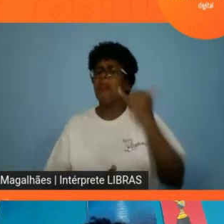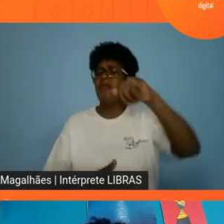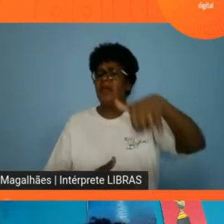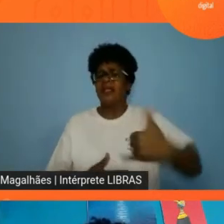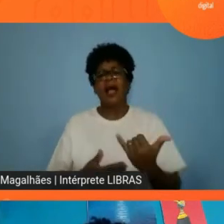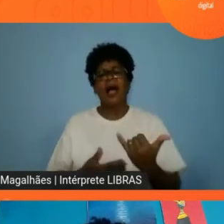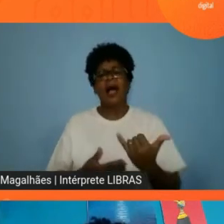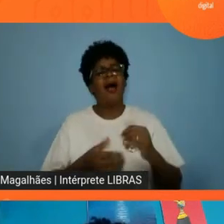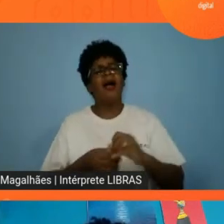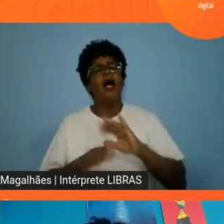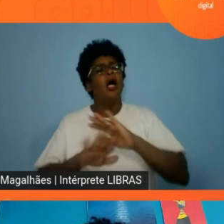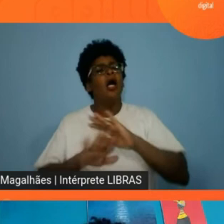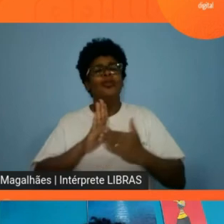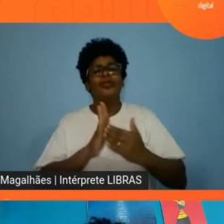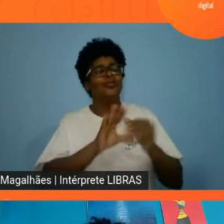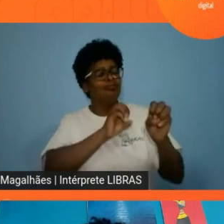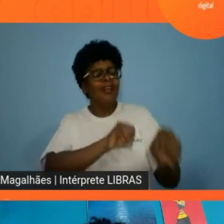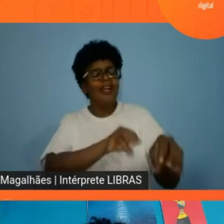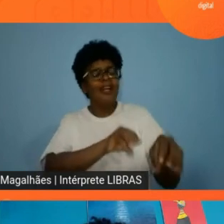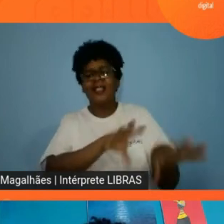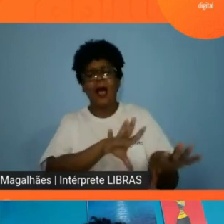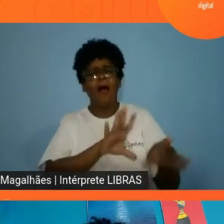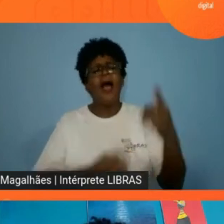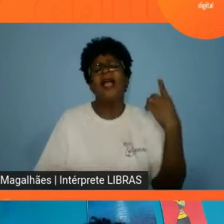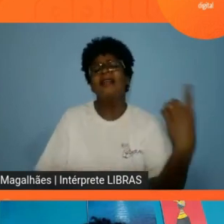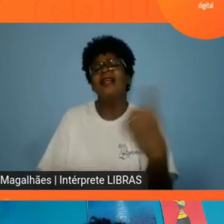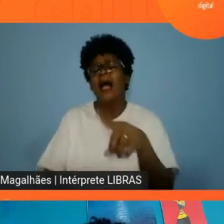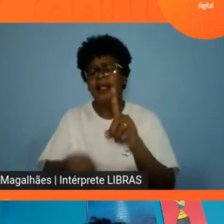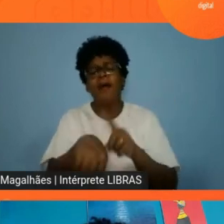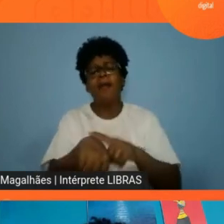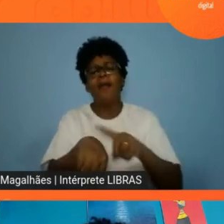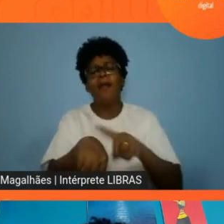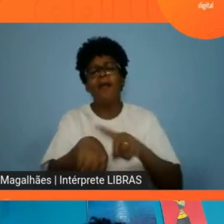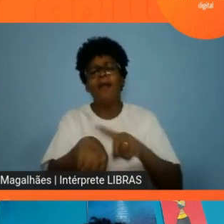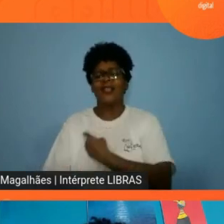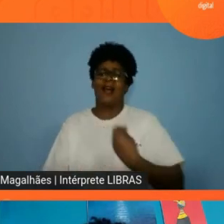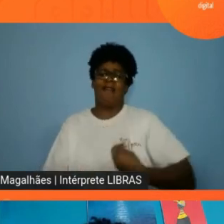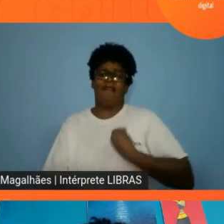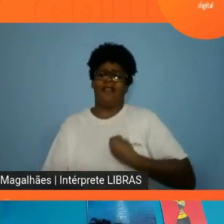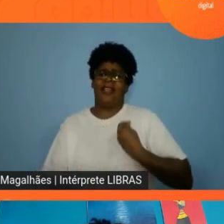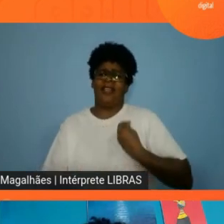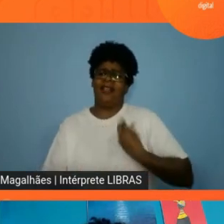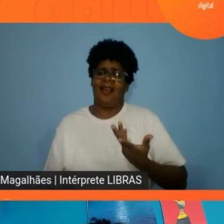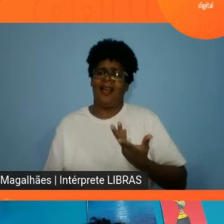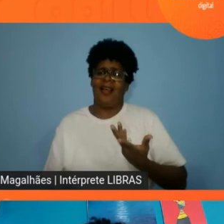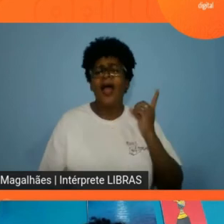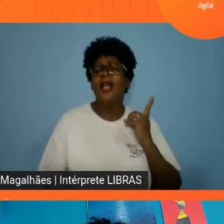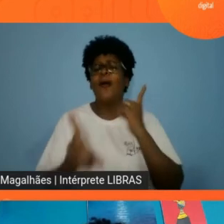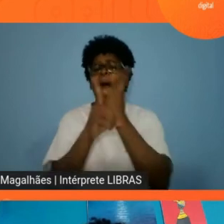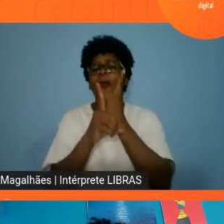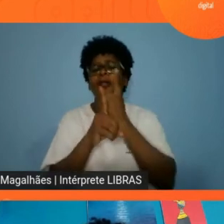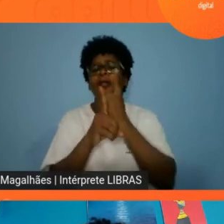nossa vida, em cada momento da nossa vida, a gente encontra uma pessoa sábia, uma pessoa que vai poder passar para a gente